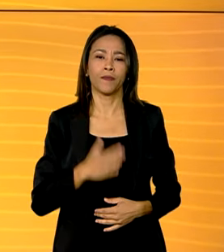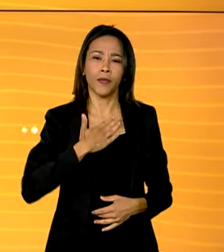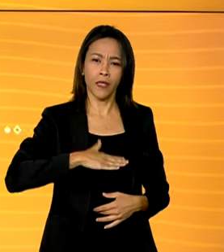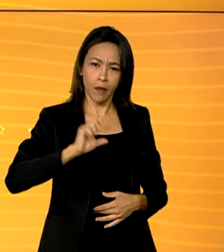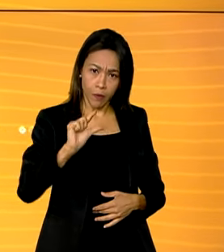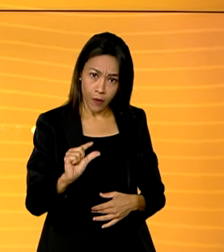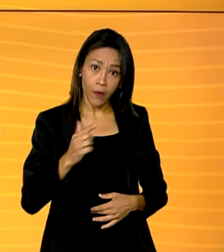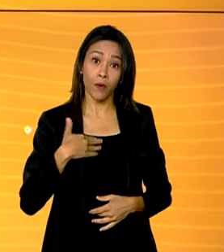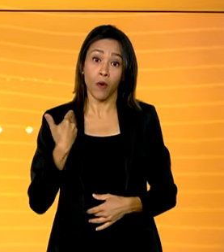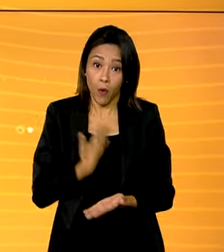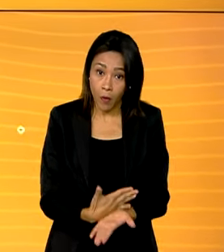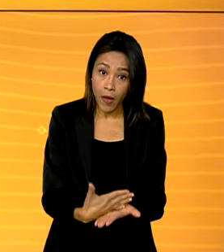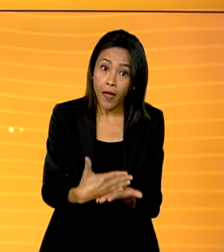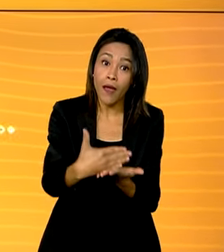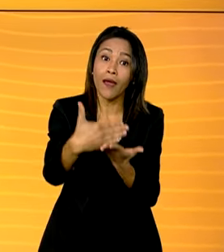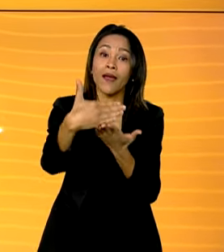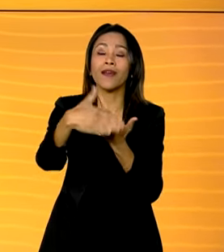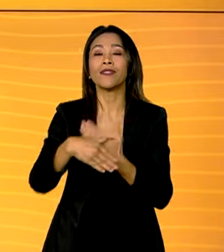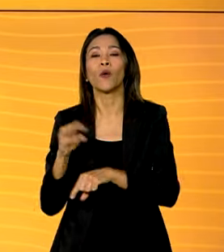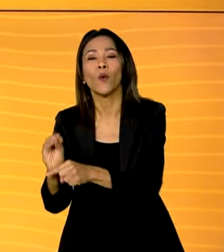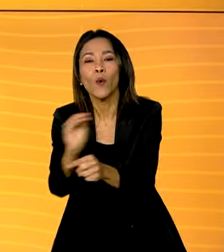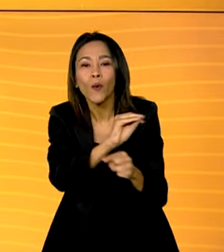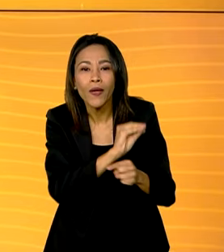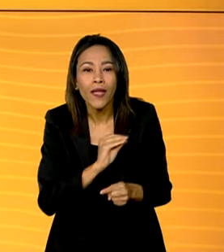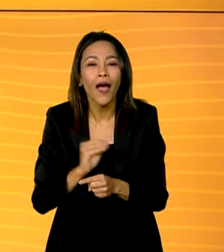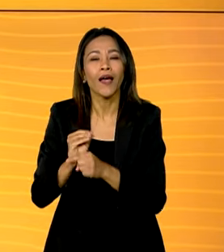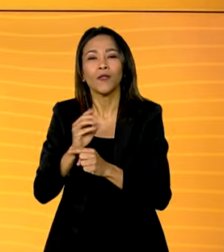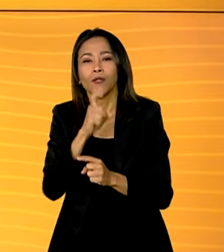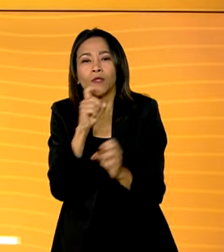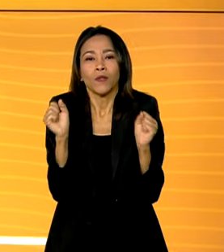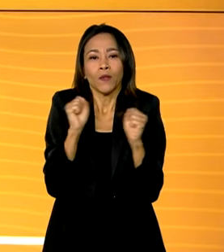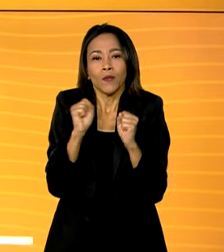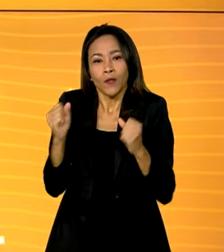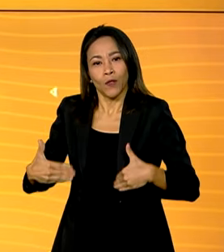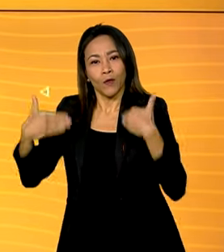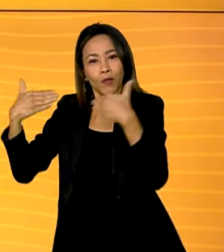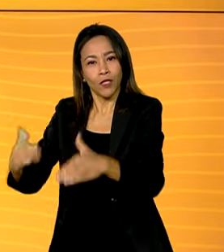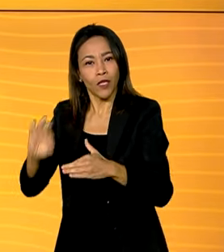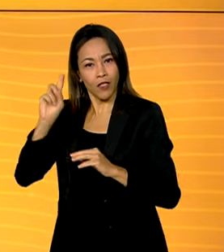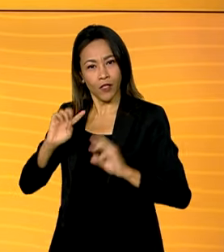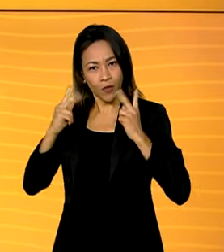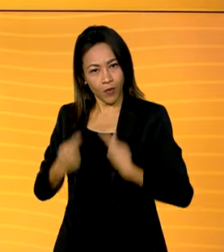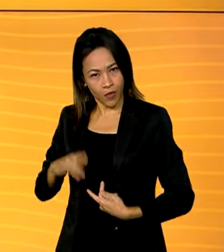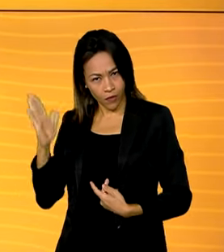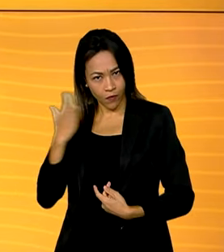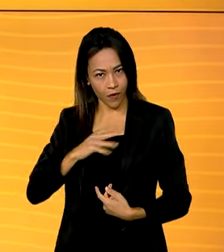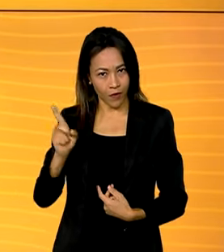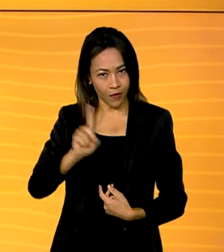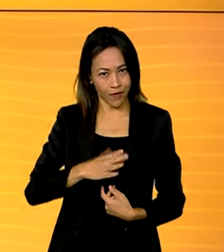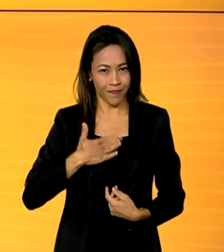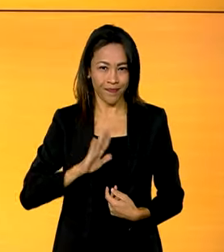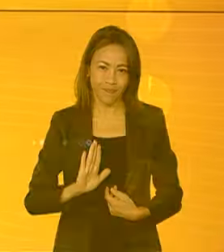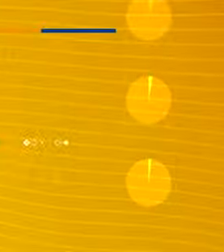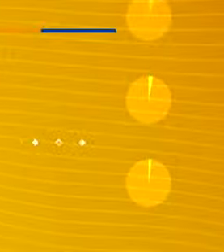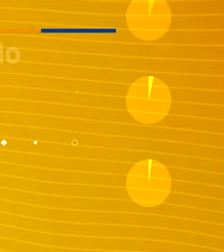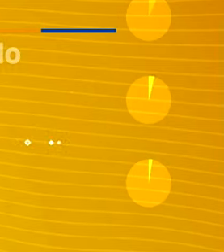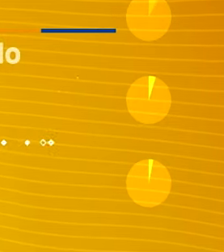pouco começa a Operação Inverno Acolhedor do Ministério dos Direitos Humanos e da Cidadania. A gente volta depois do intervalo. Até já.